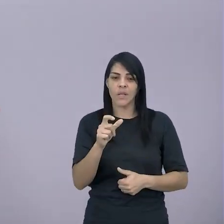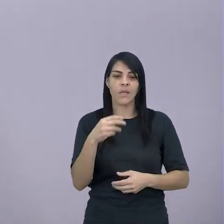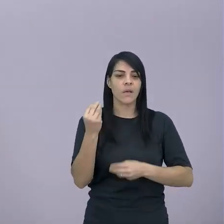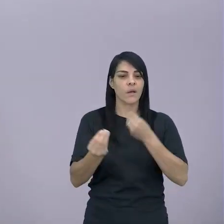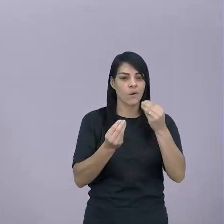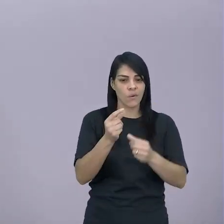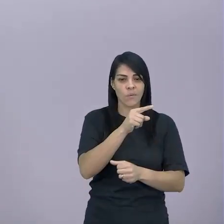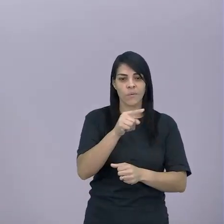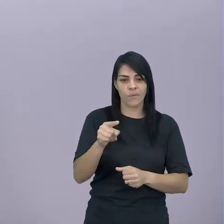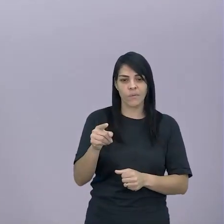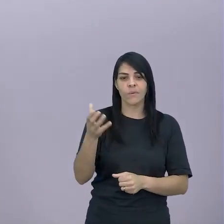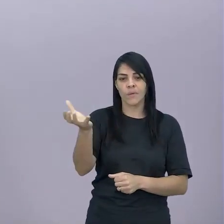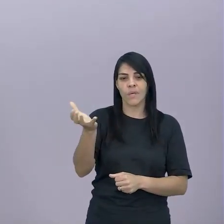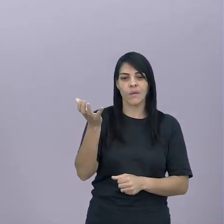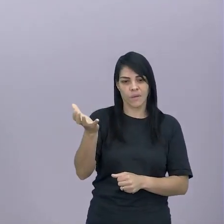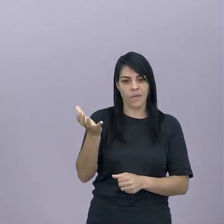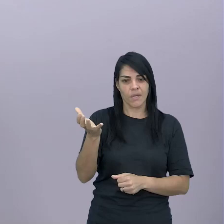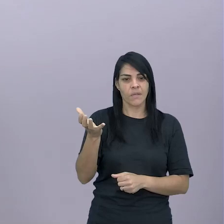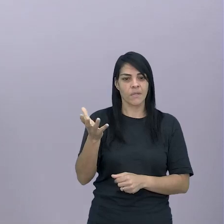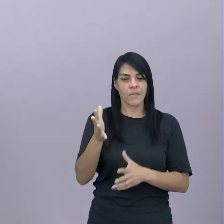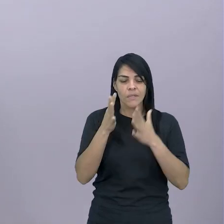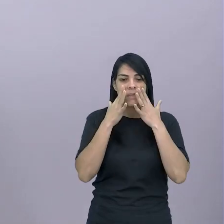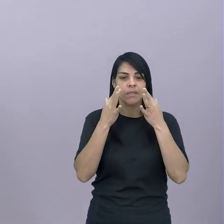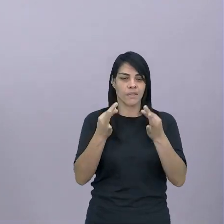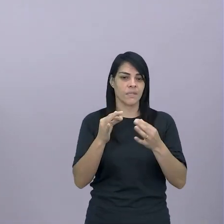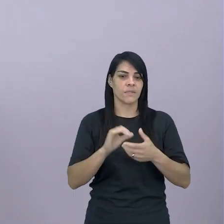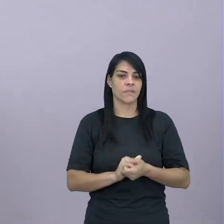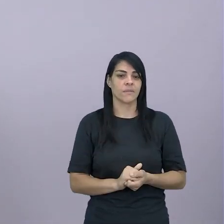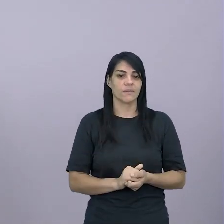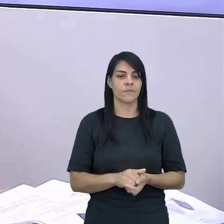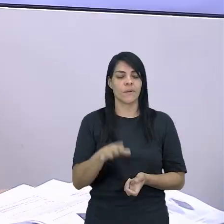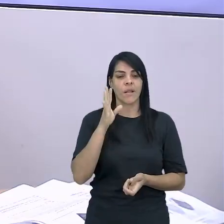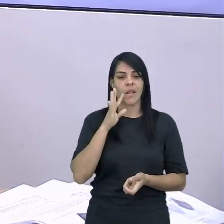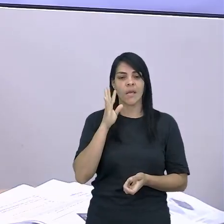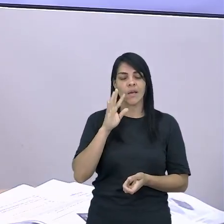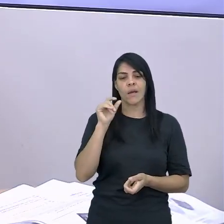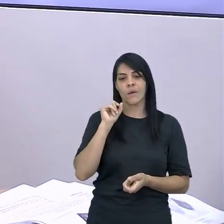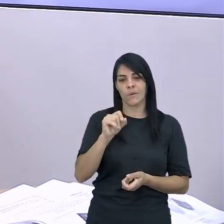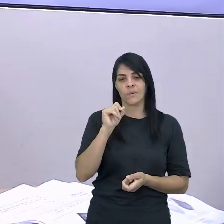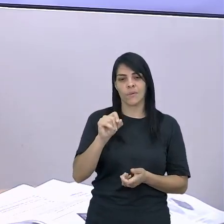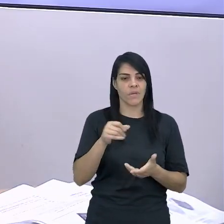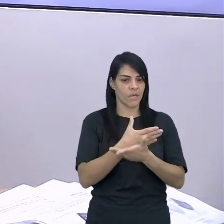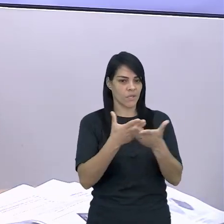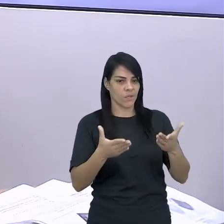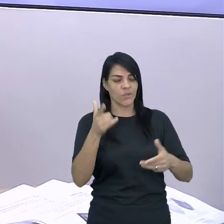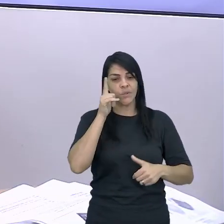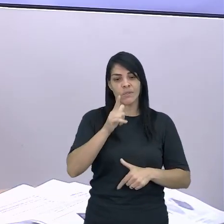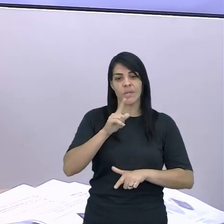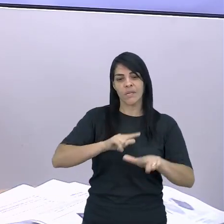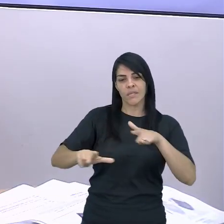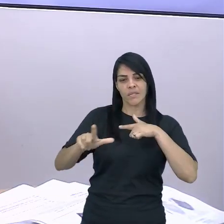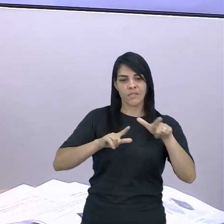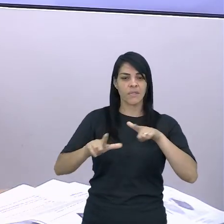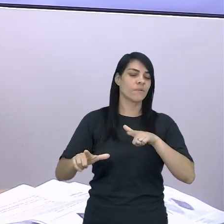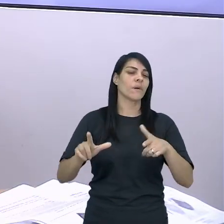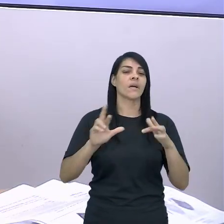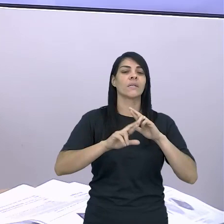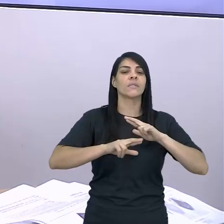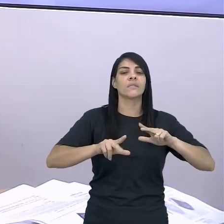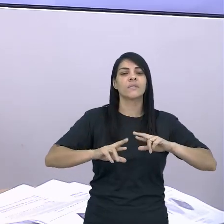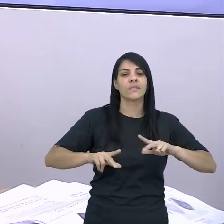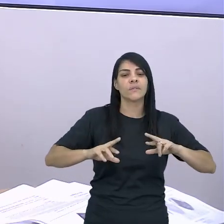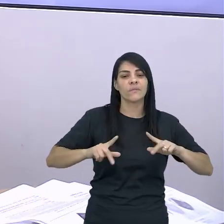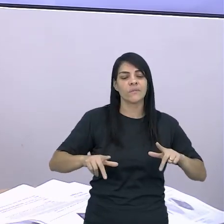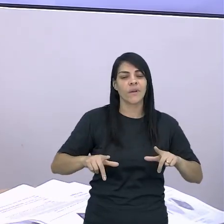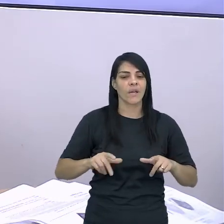eles fixem bem. Isso. Né? E o legal é a gente consegue trabalhar isso, gente, com os diversos